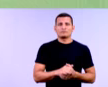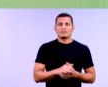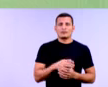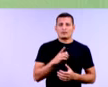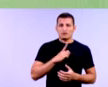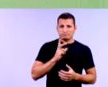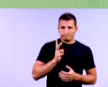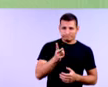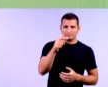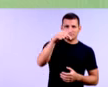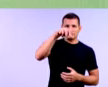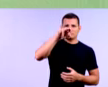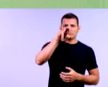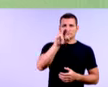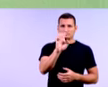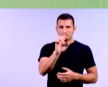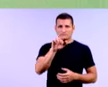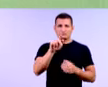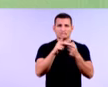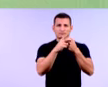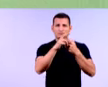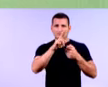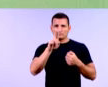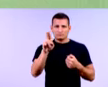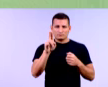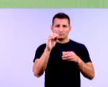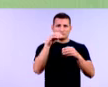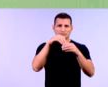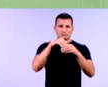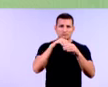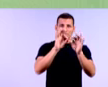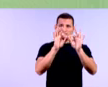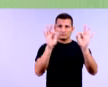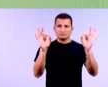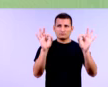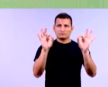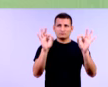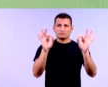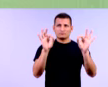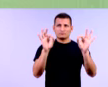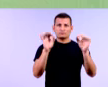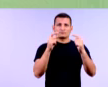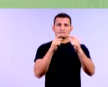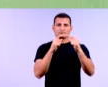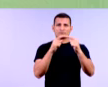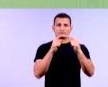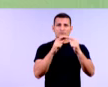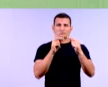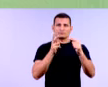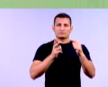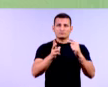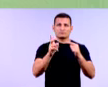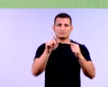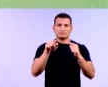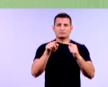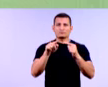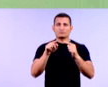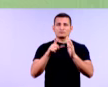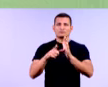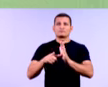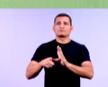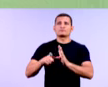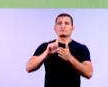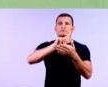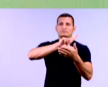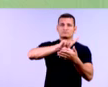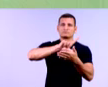esse que, né, que é o pronome relativo, dentro da oração, a concordância sempre é com o seu antecessor, com o